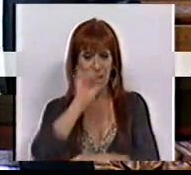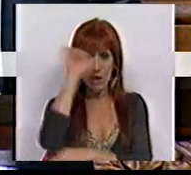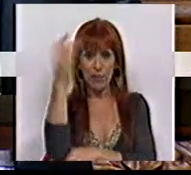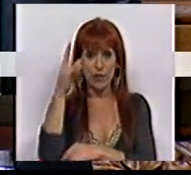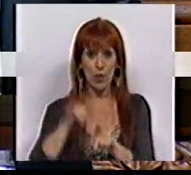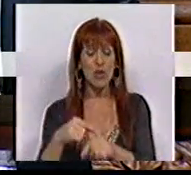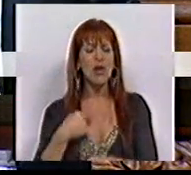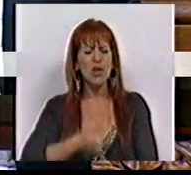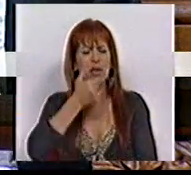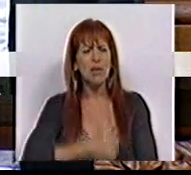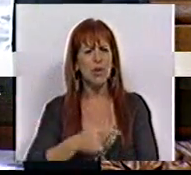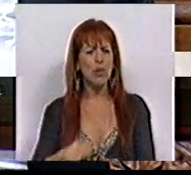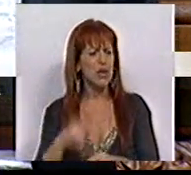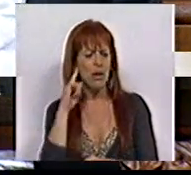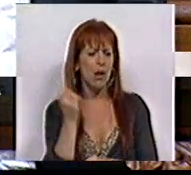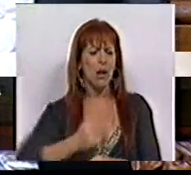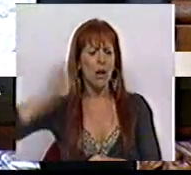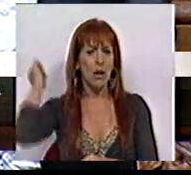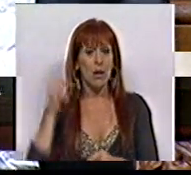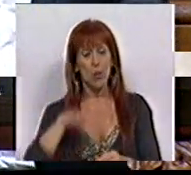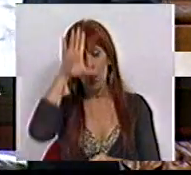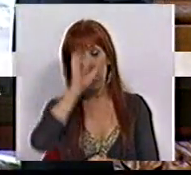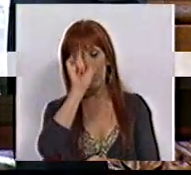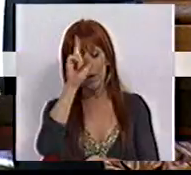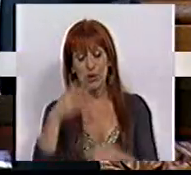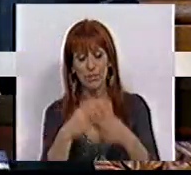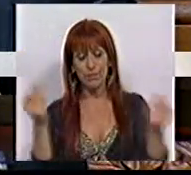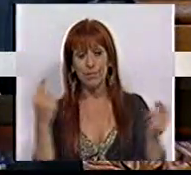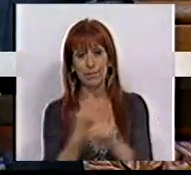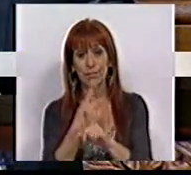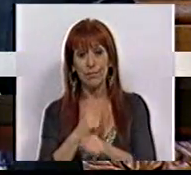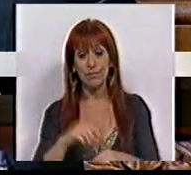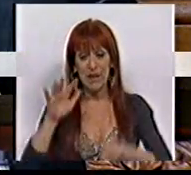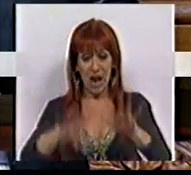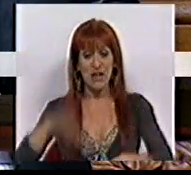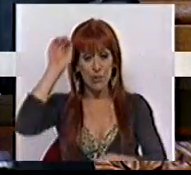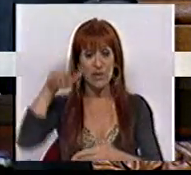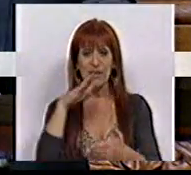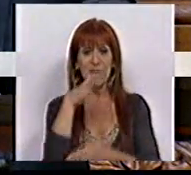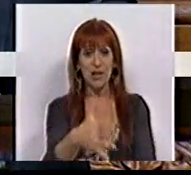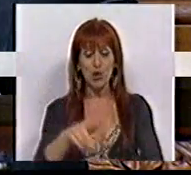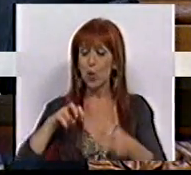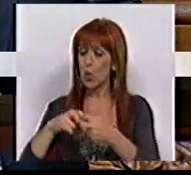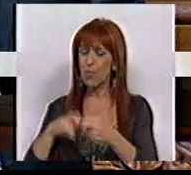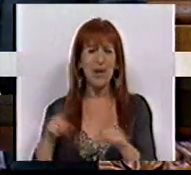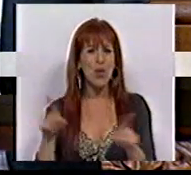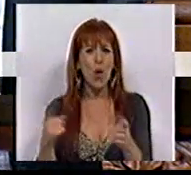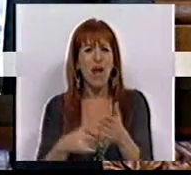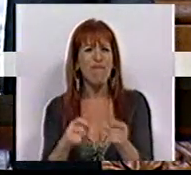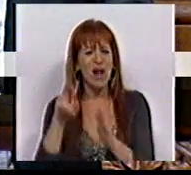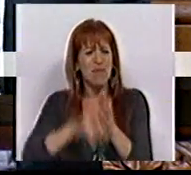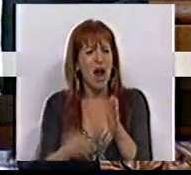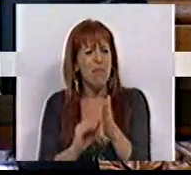florestal temos a experiência do não cumprimento por parte do Governo das resoluções da Assembleia da República. O problema não é a falta